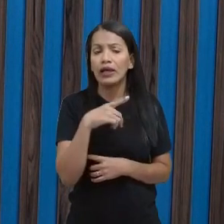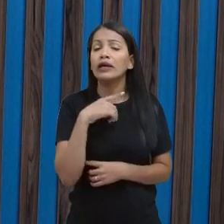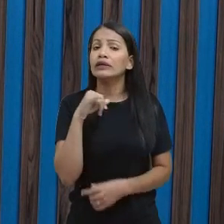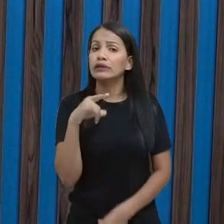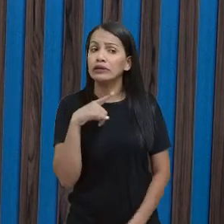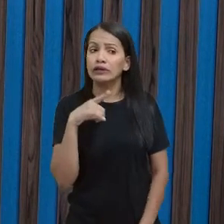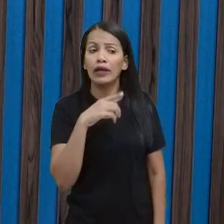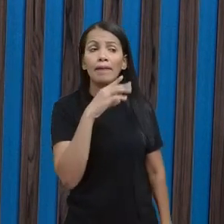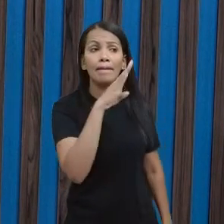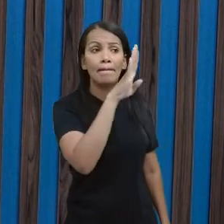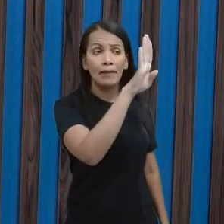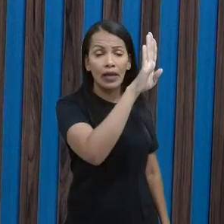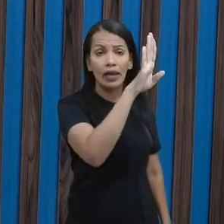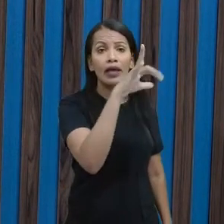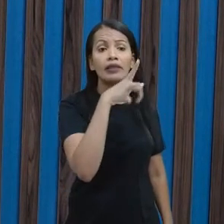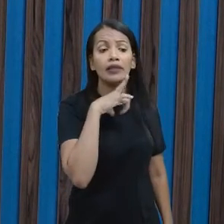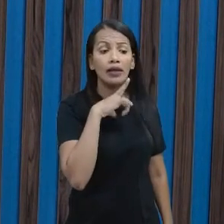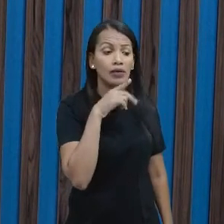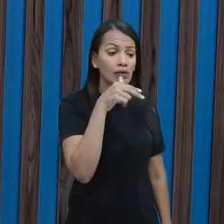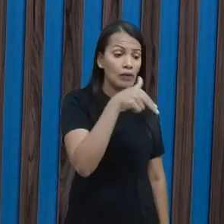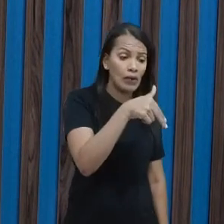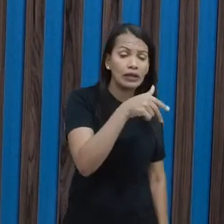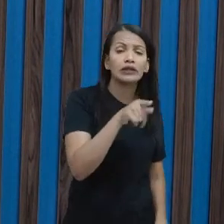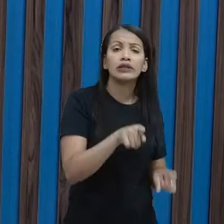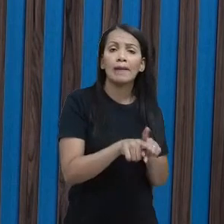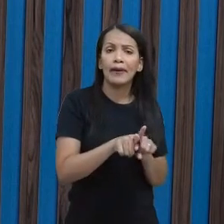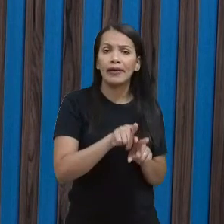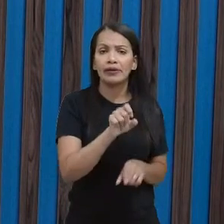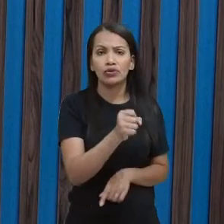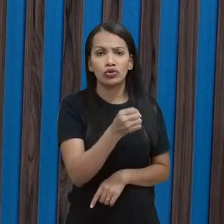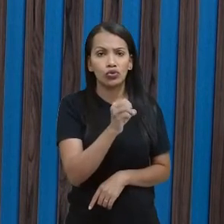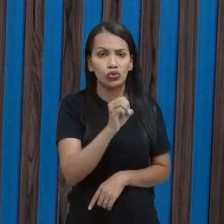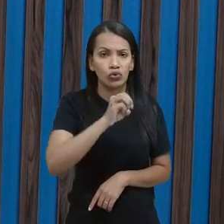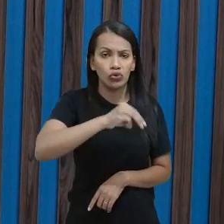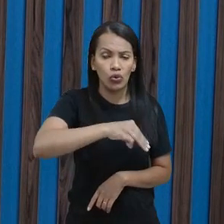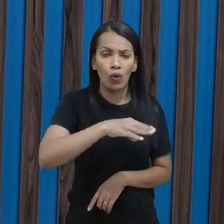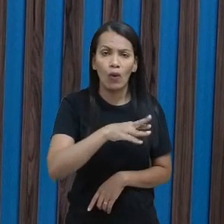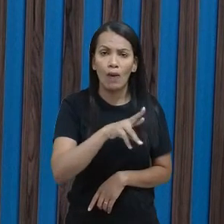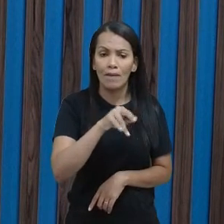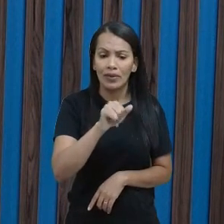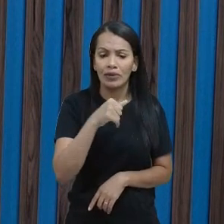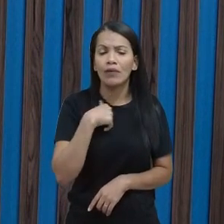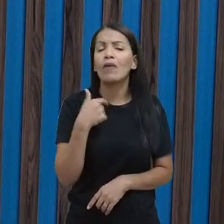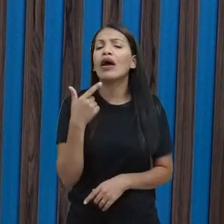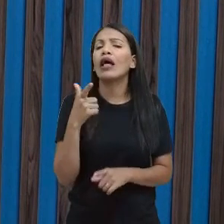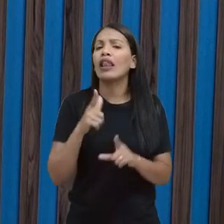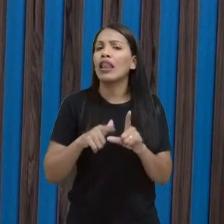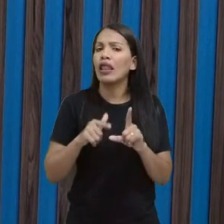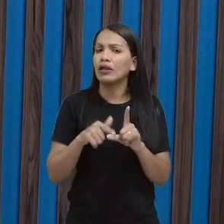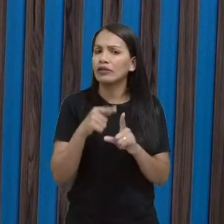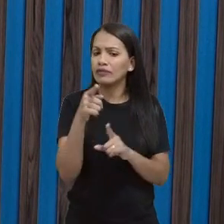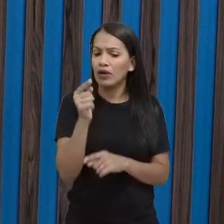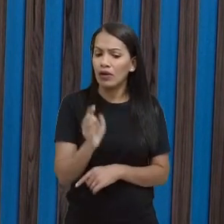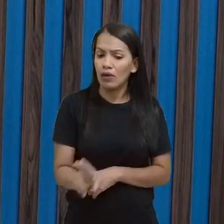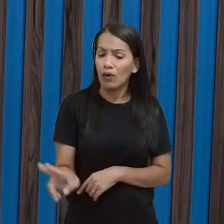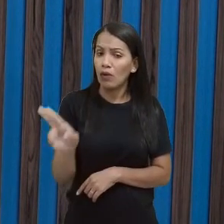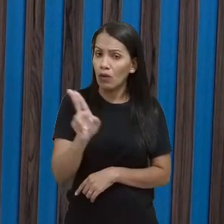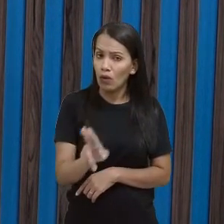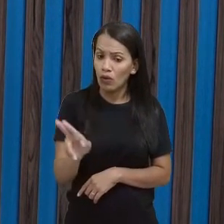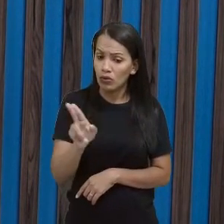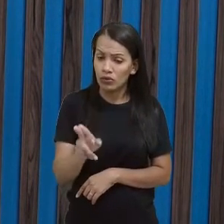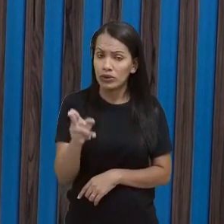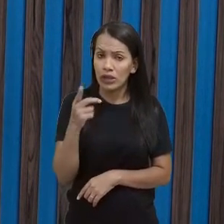que vai ser outra letra que eu vou chamar de N. Você pode chamar de qualquer letra. Mas lembre-se, a letra que você chamar, vai ter que usar elas na